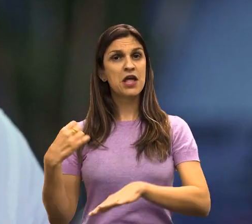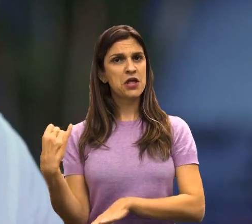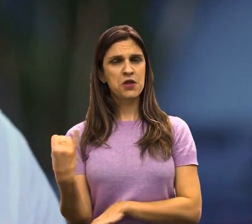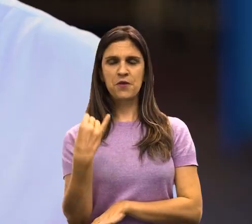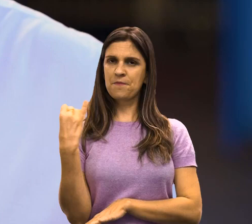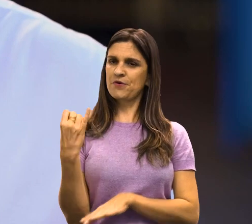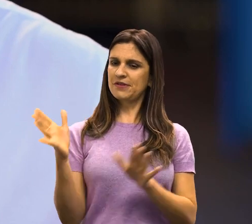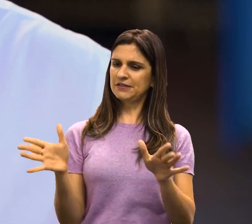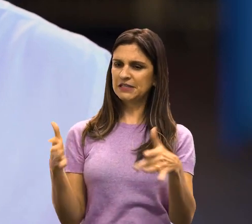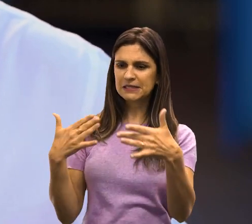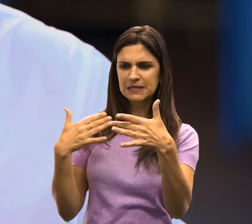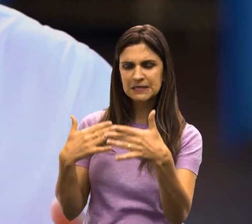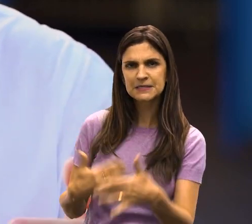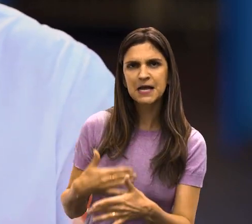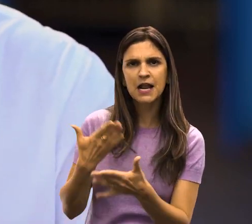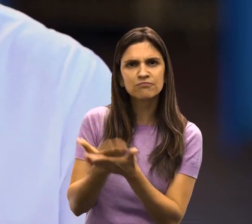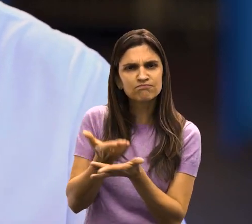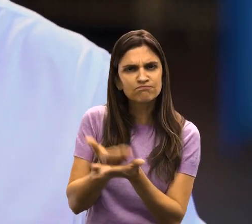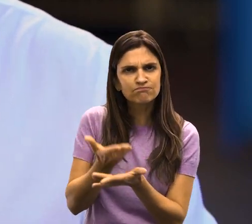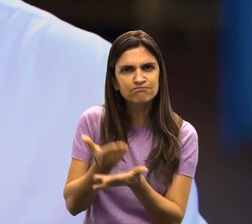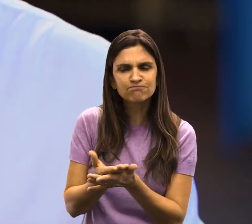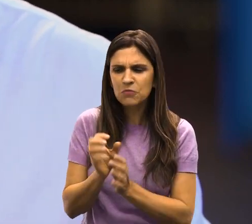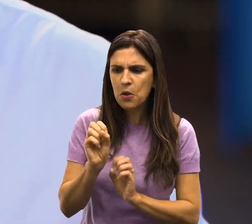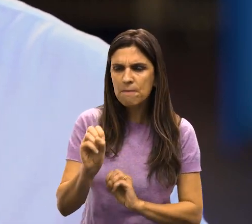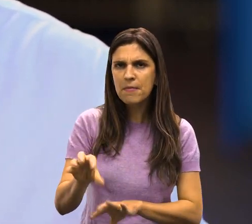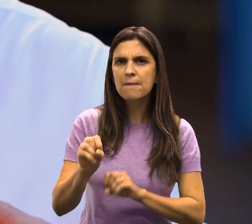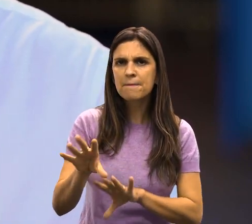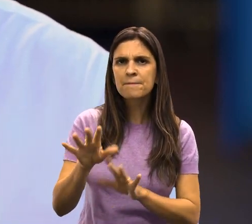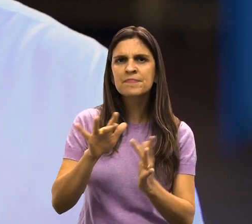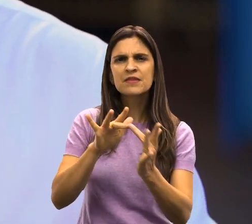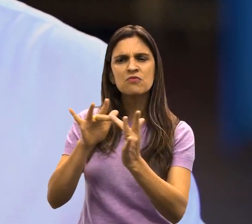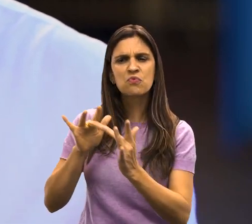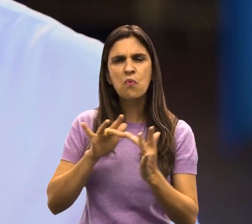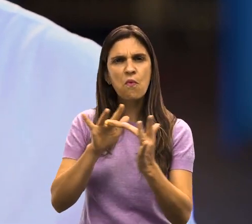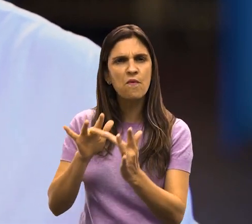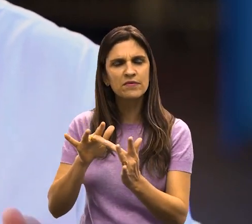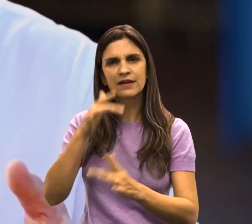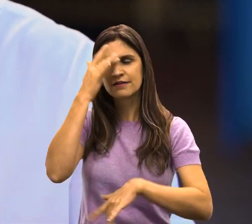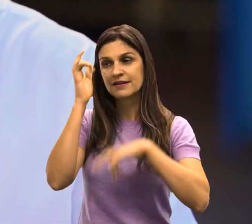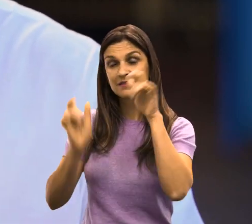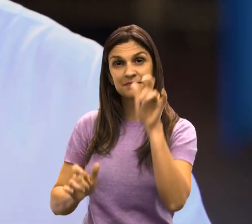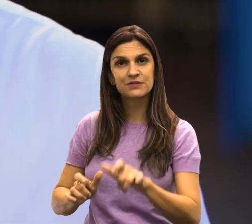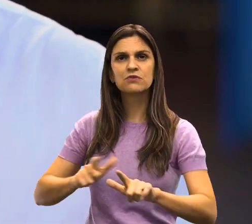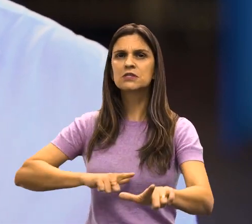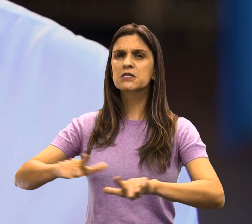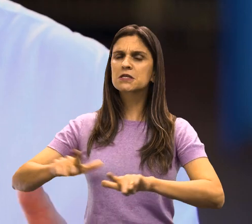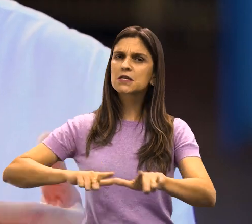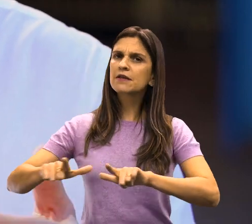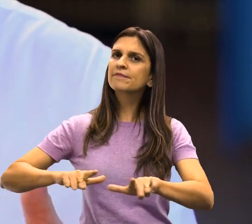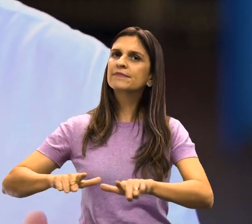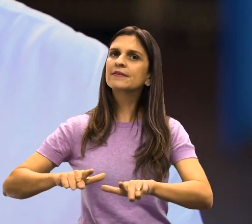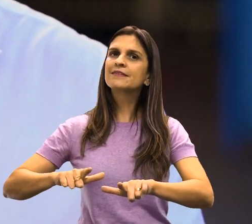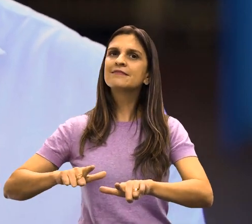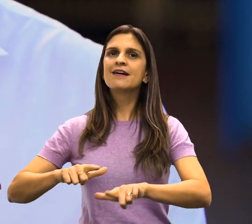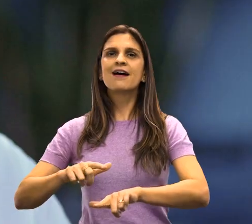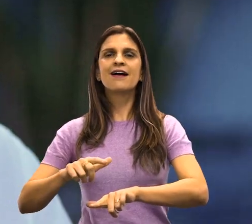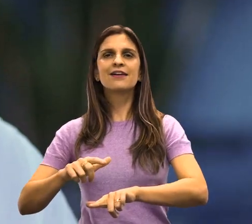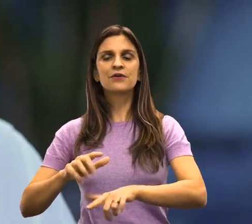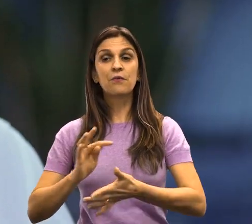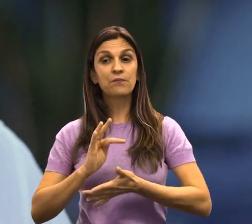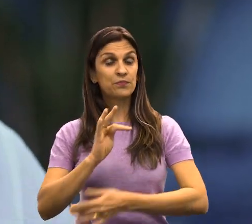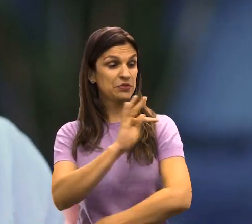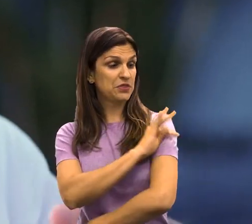de aula, a essência de quem está lidando no chão da escola, seja ali com o administrativo, com o